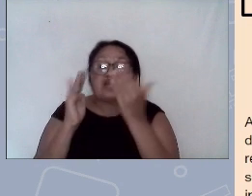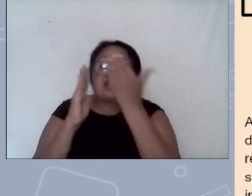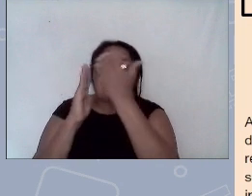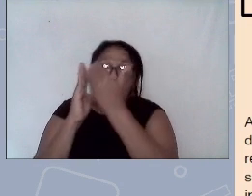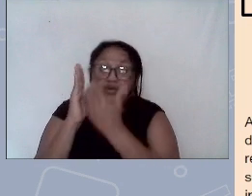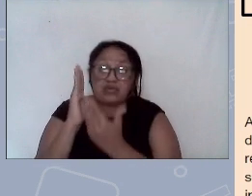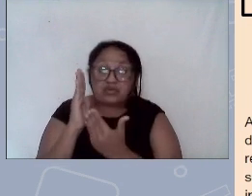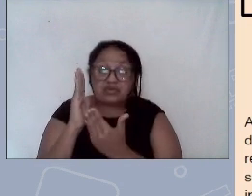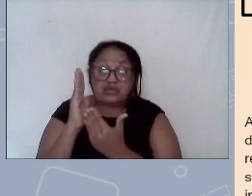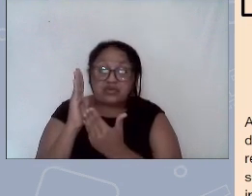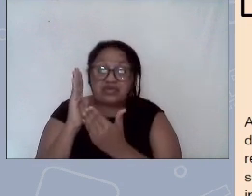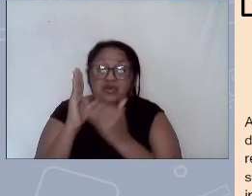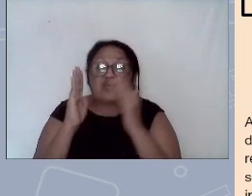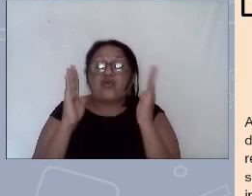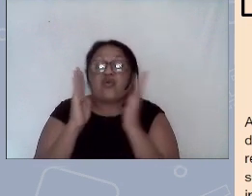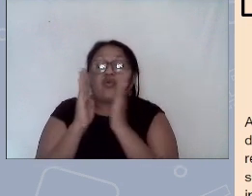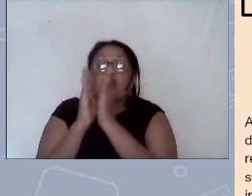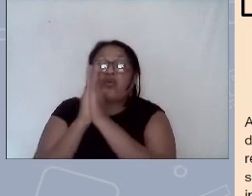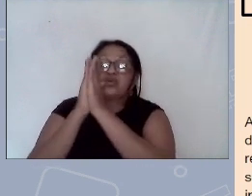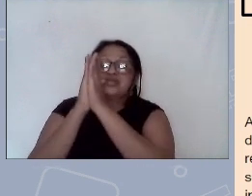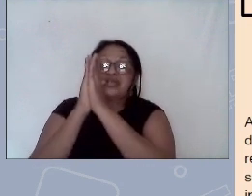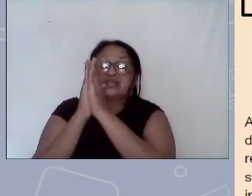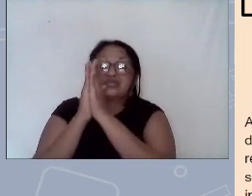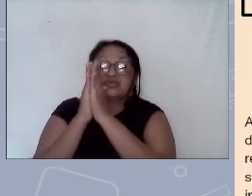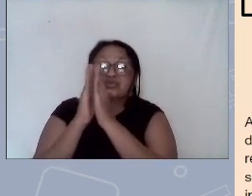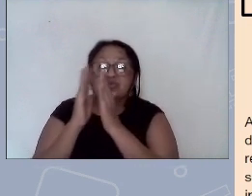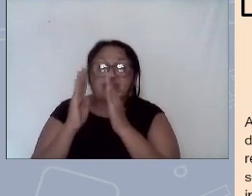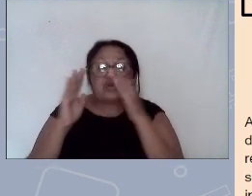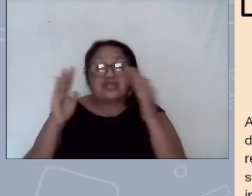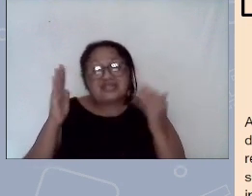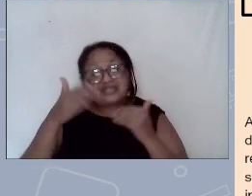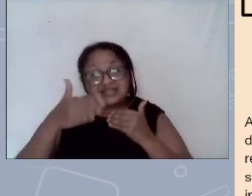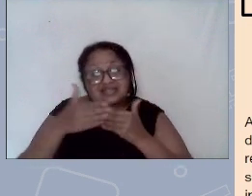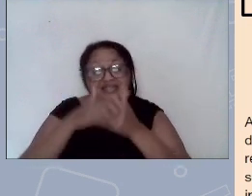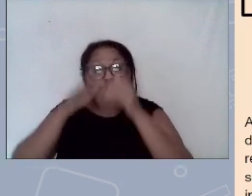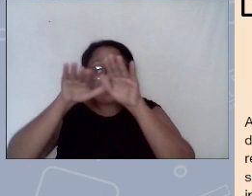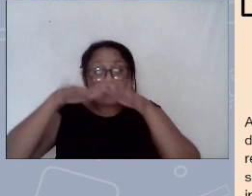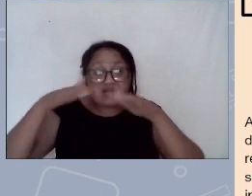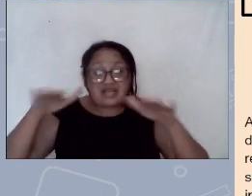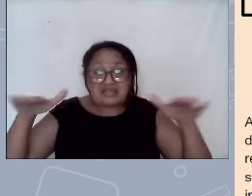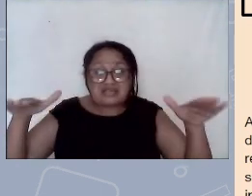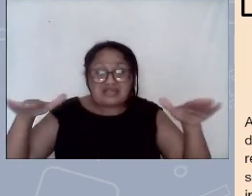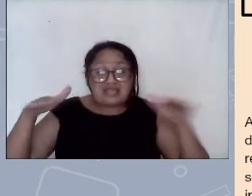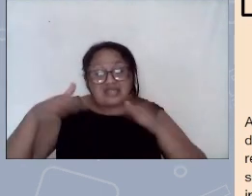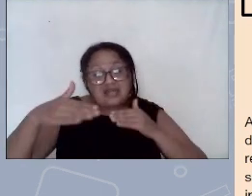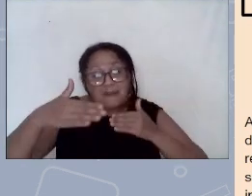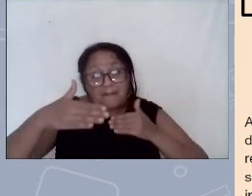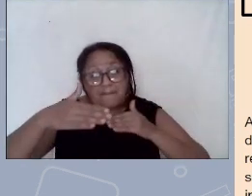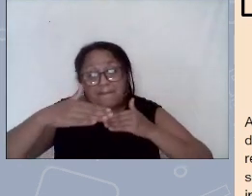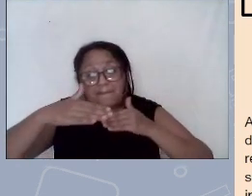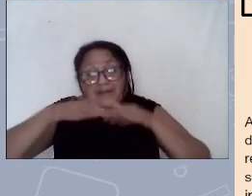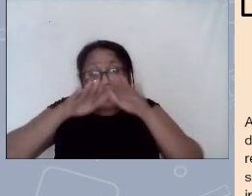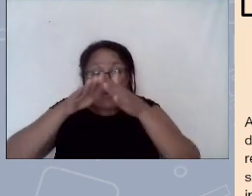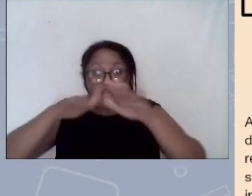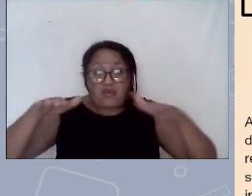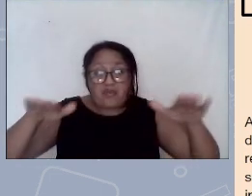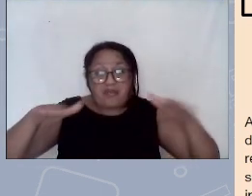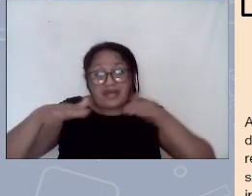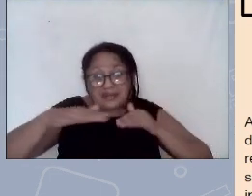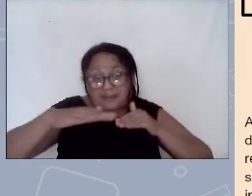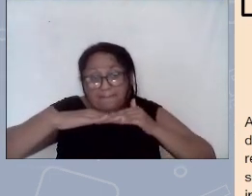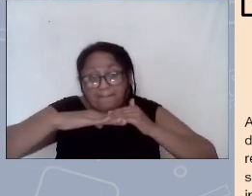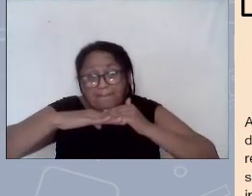só que é o contato direto com o mar sem praia onde o mar encosta diretamente nesse bloco nessa massa